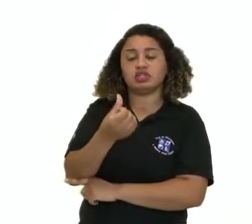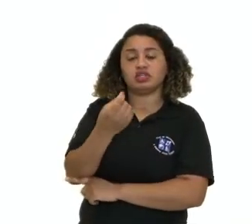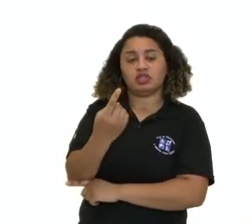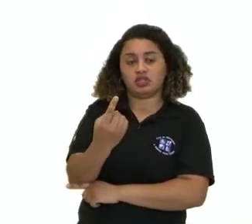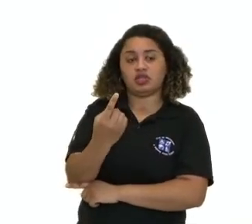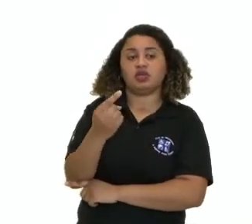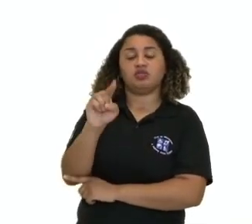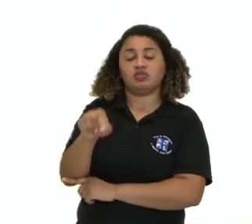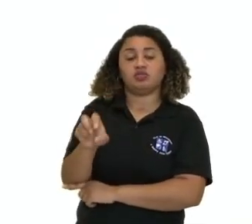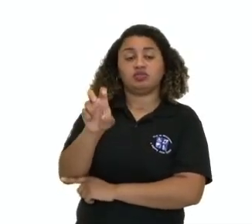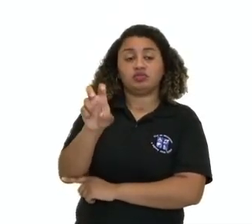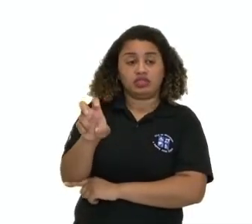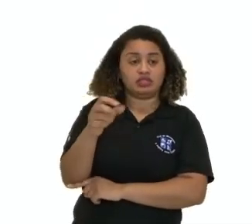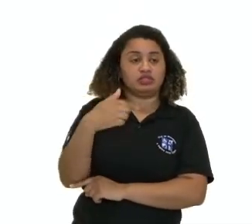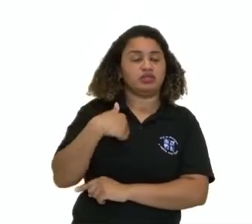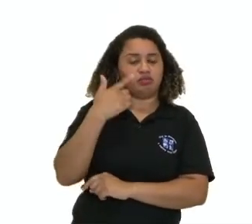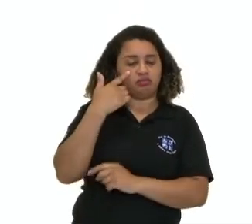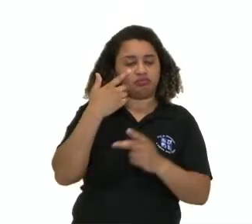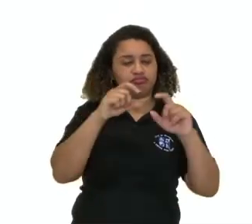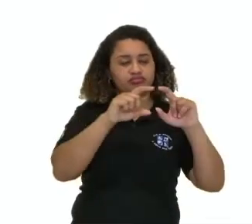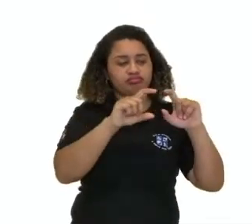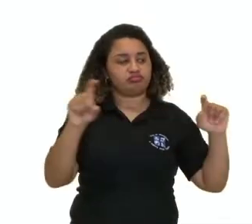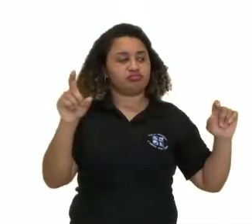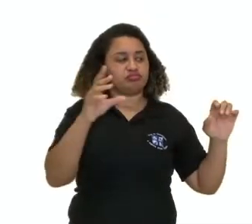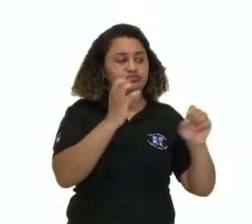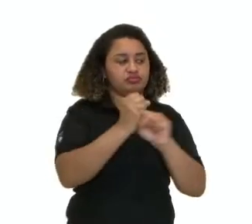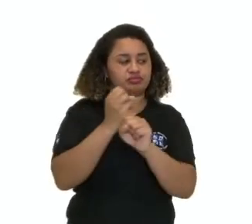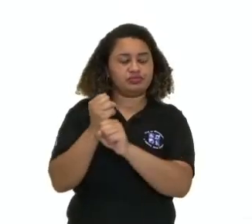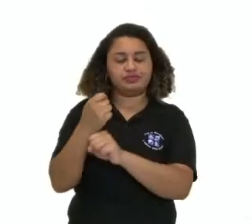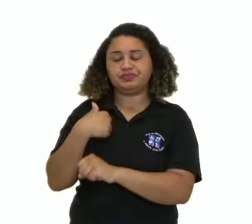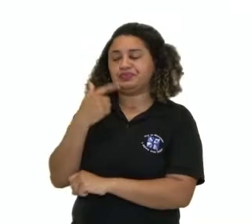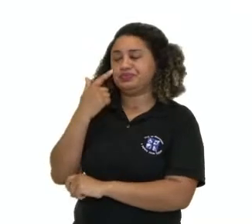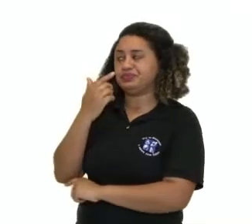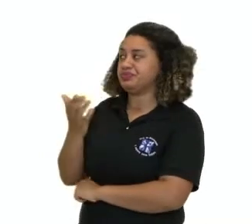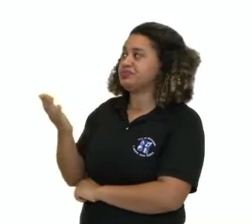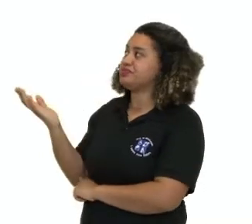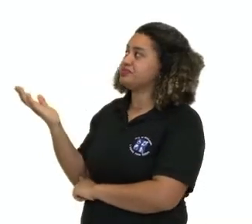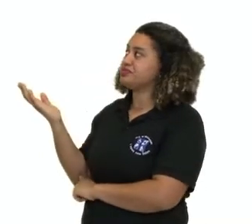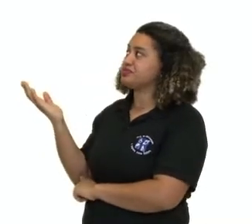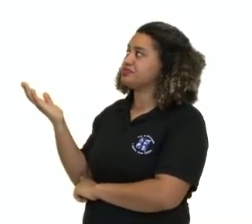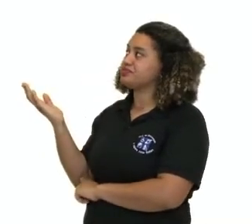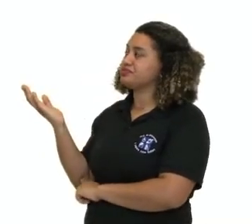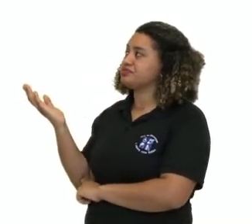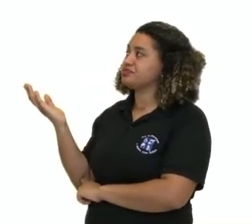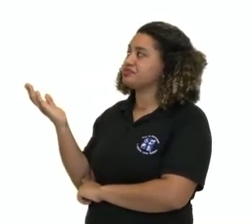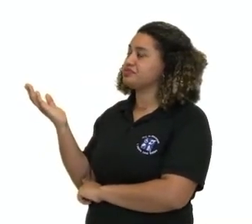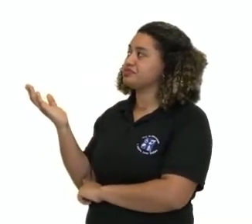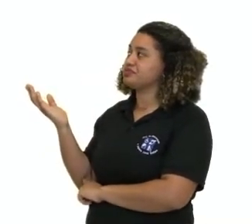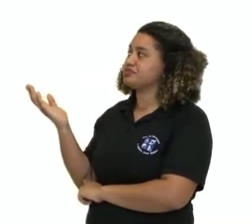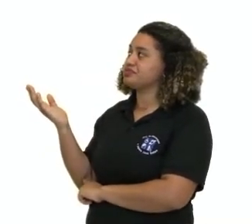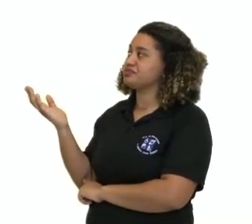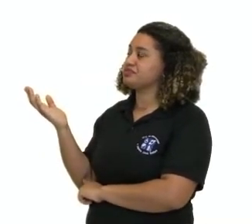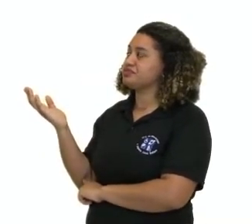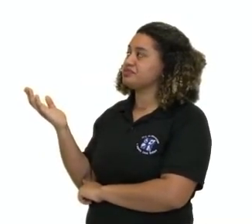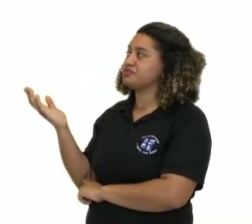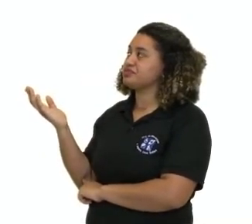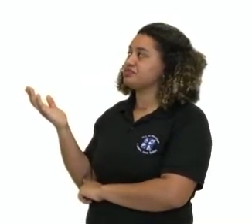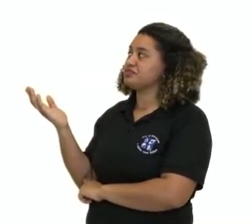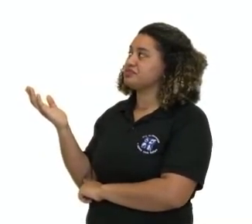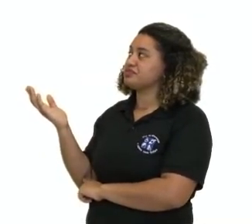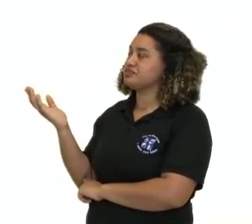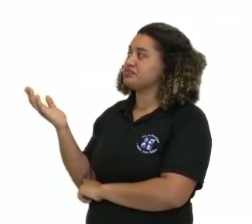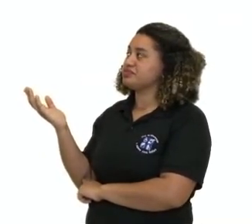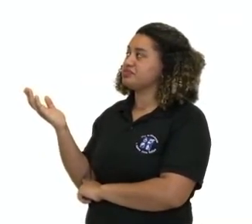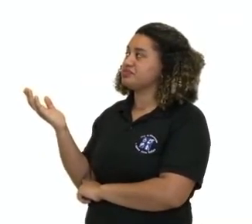número de termos 10, menos 1, multiplicado pela minha razão, que é 1,25. 10 menos